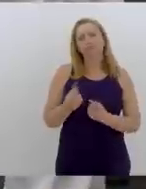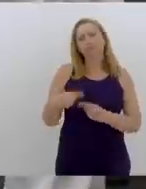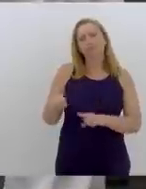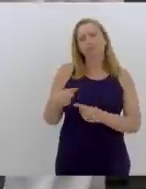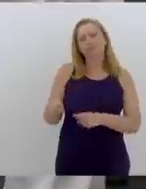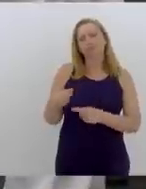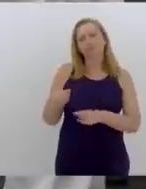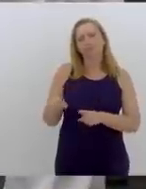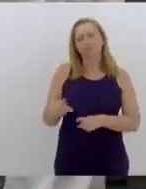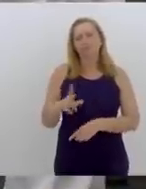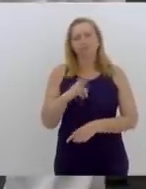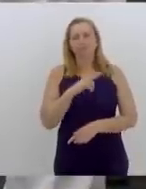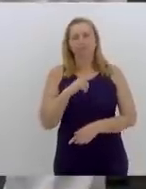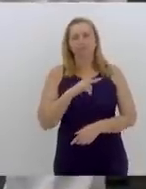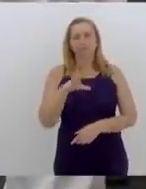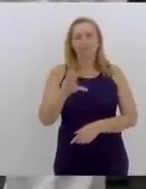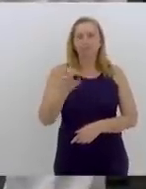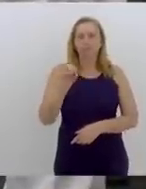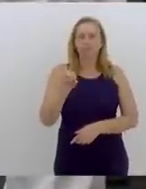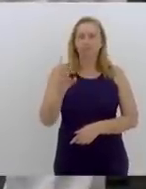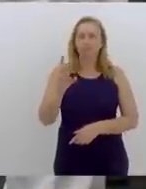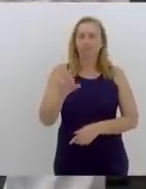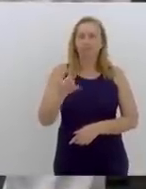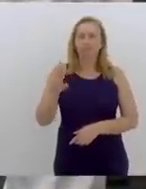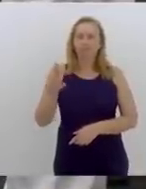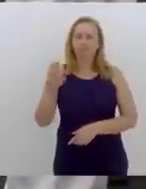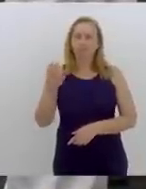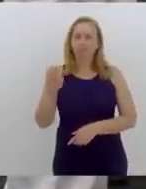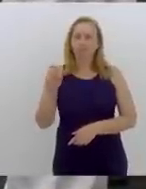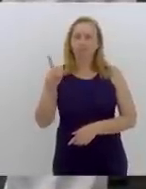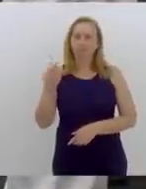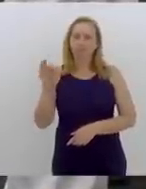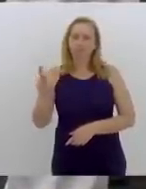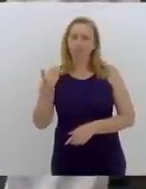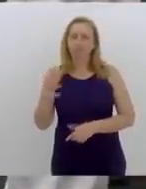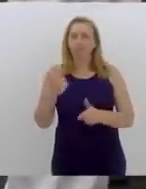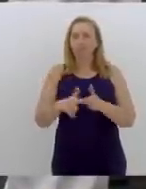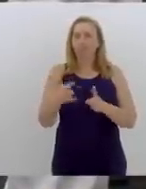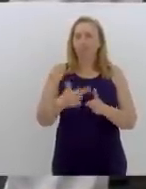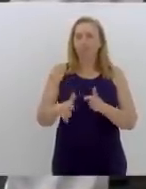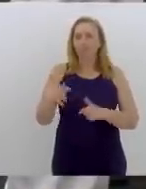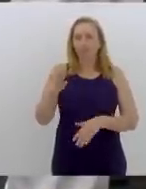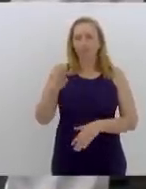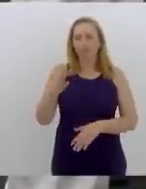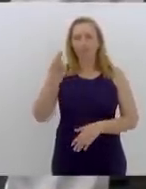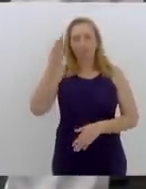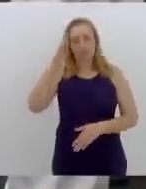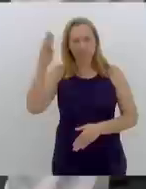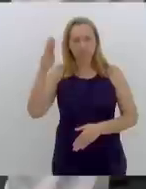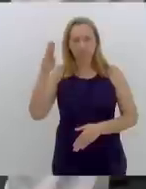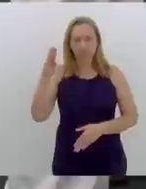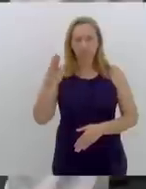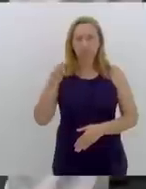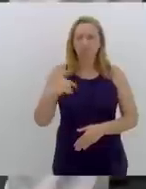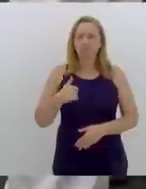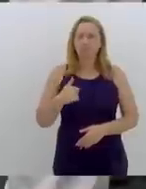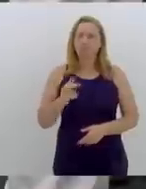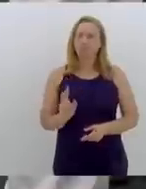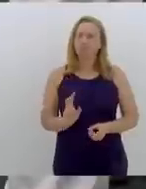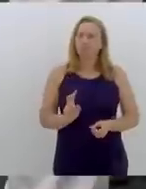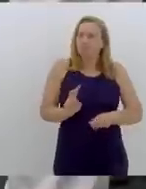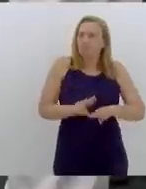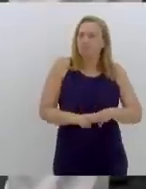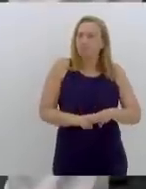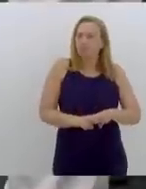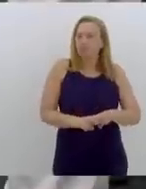do próprio corredor O que houve Eu tive um problema no quartel algum militar do qual imobilizei que eu sou atleta E